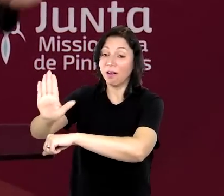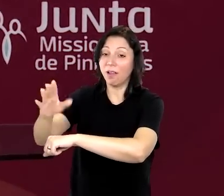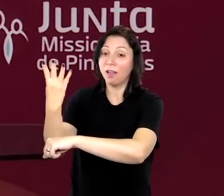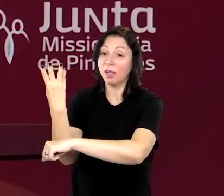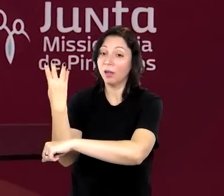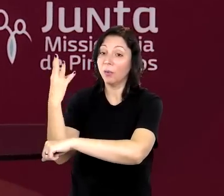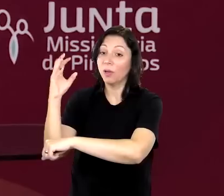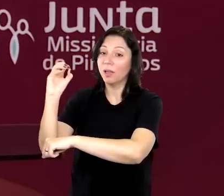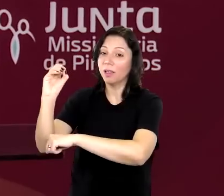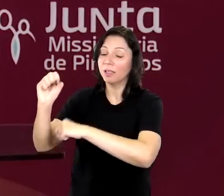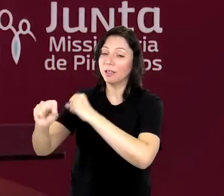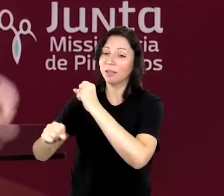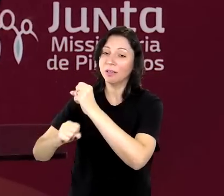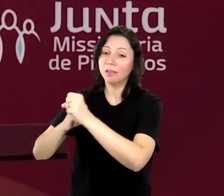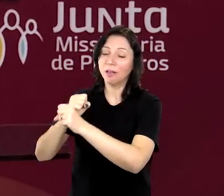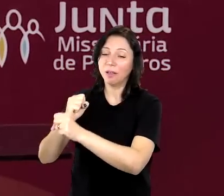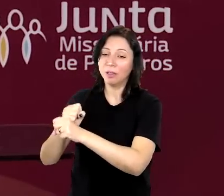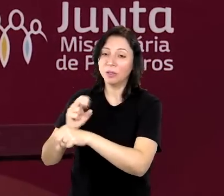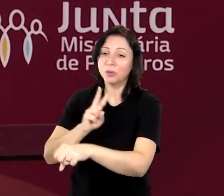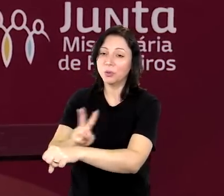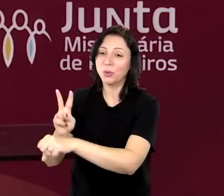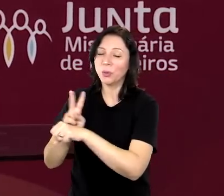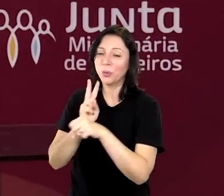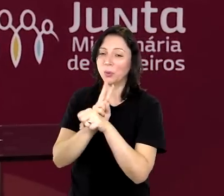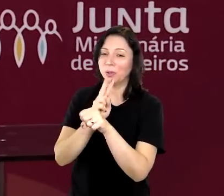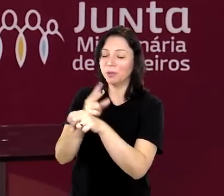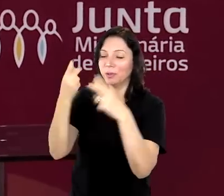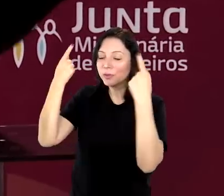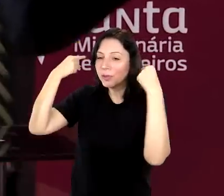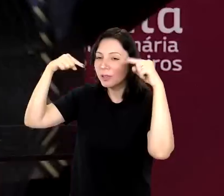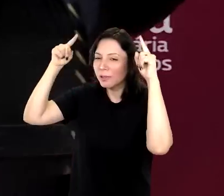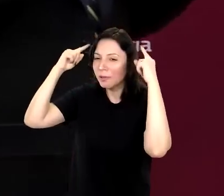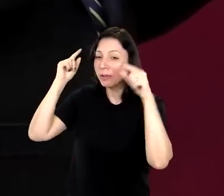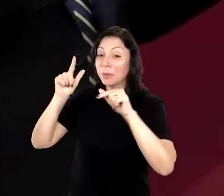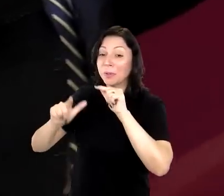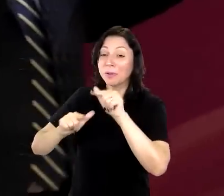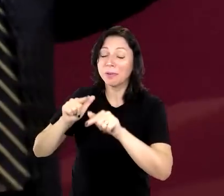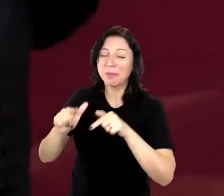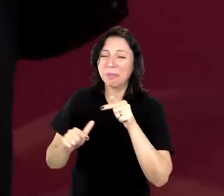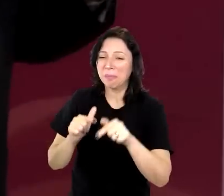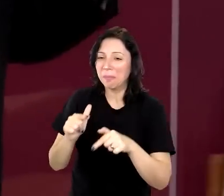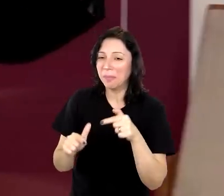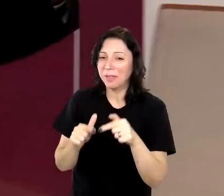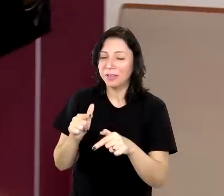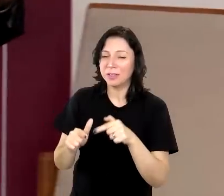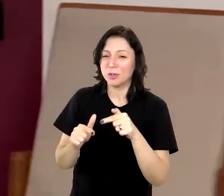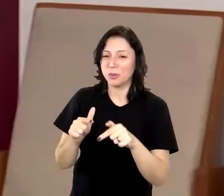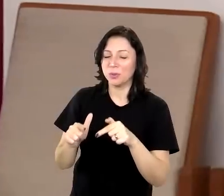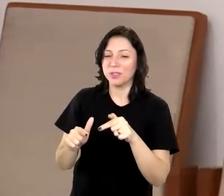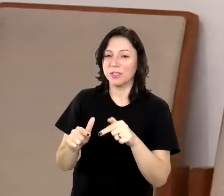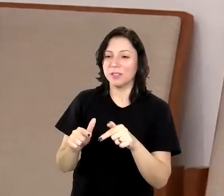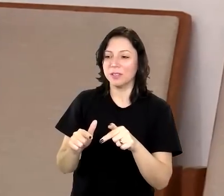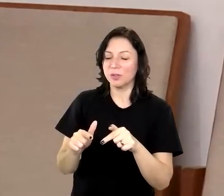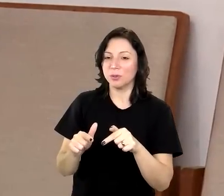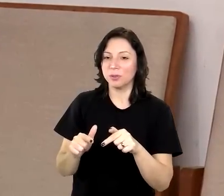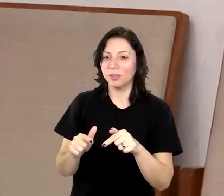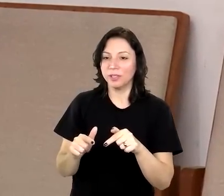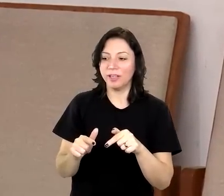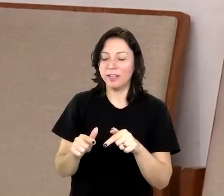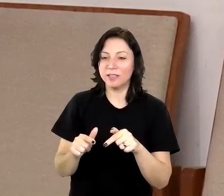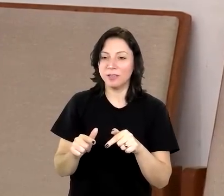cuidando de bode, cuidando de carneiro, trabalhando para o sogro. Você já imaginou um negócio desse?